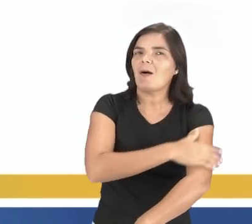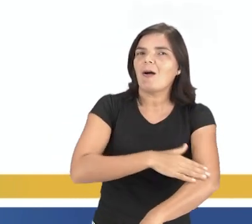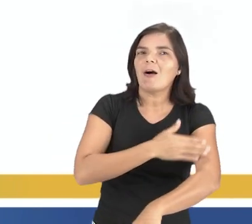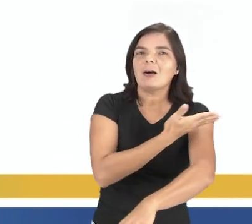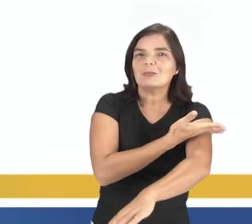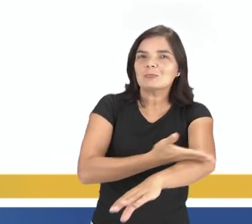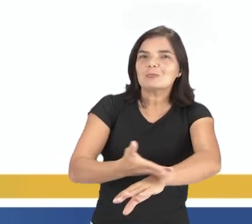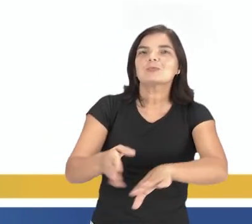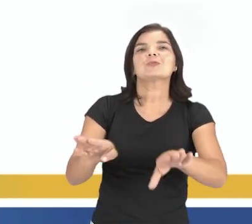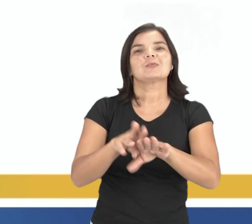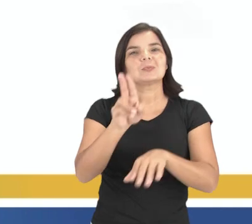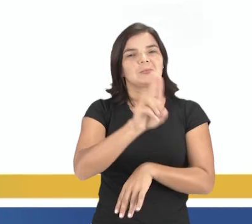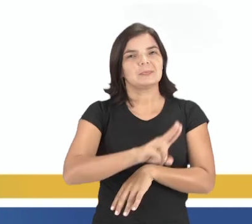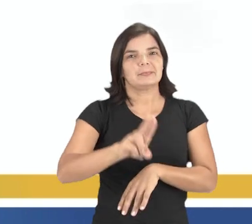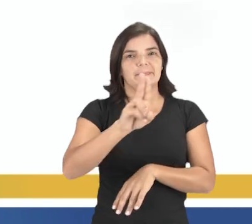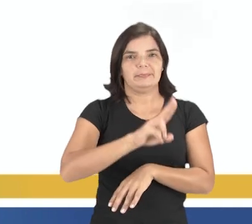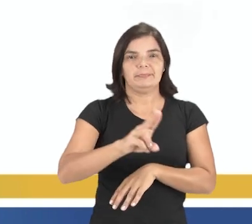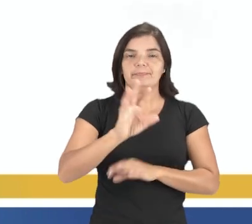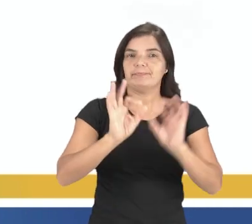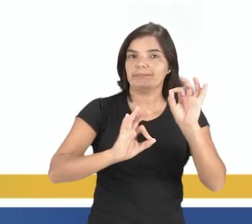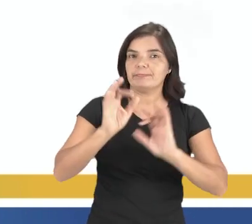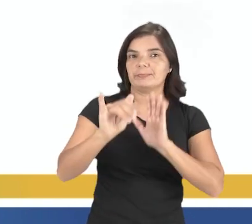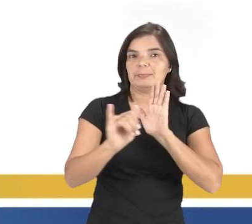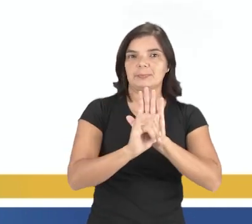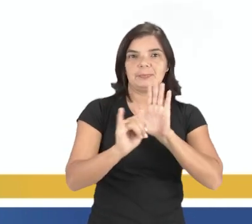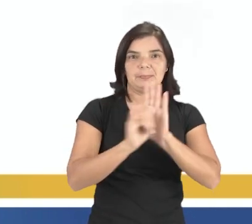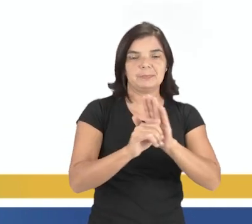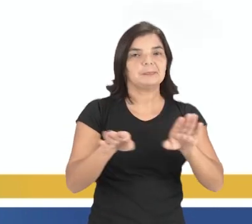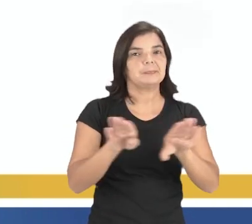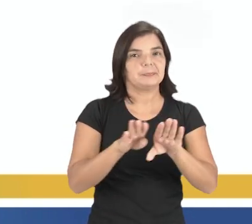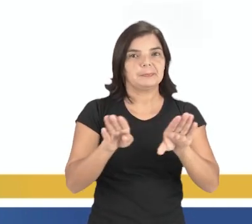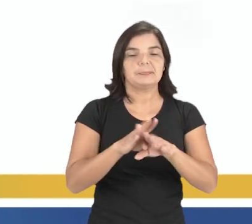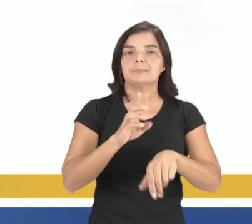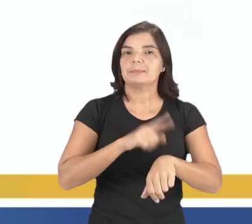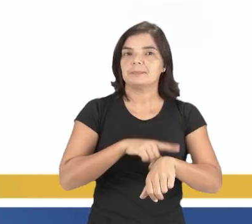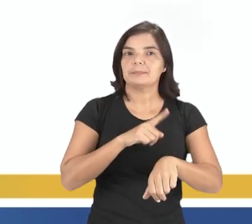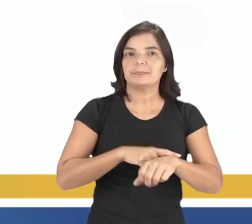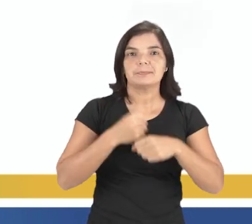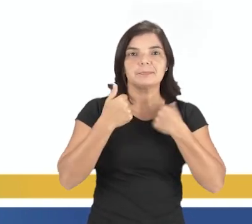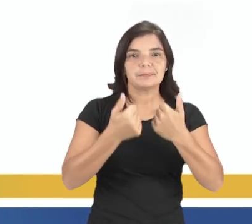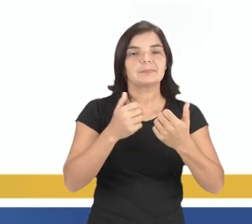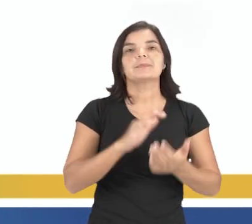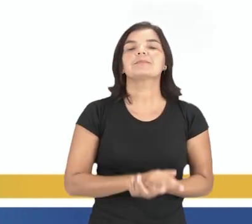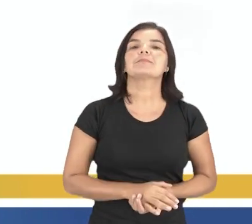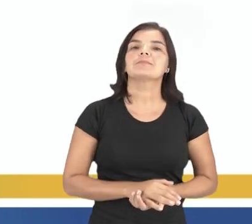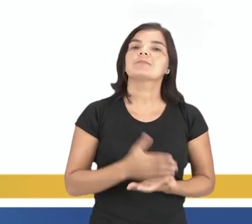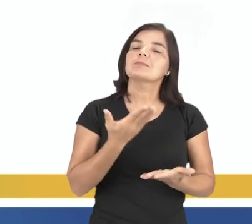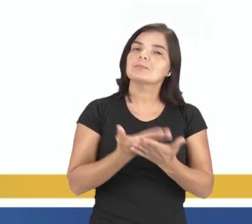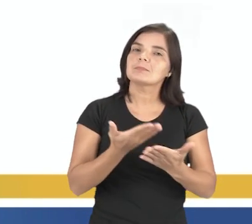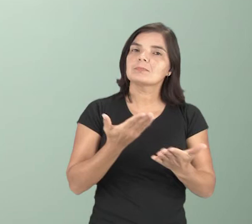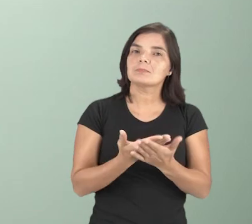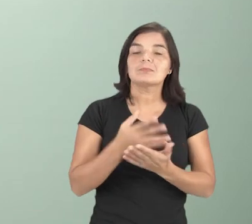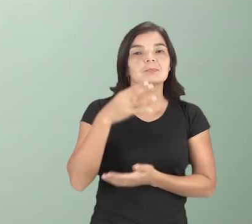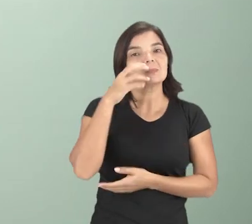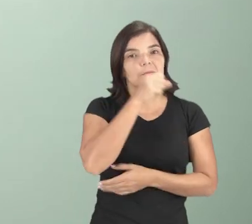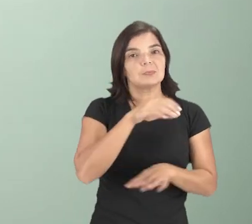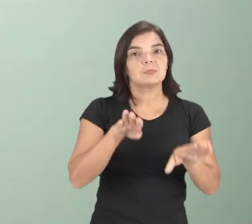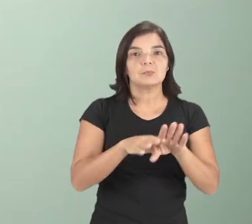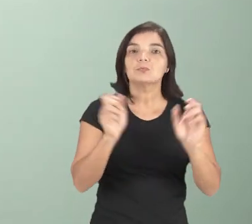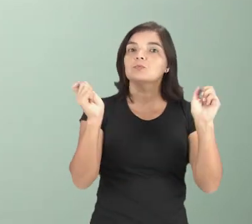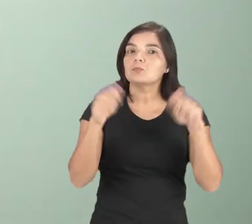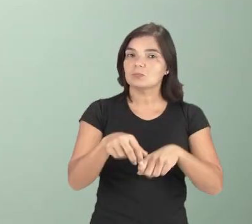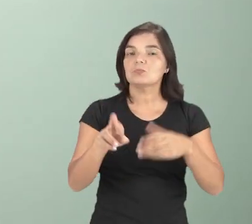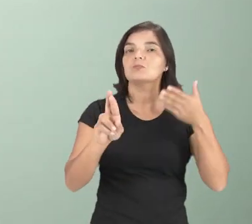a sua própria, para usar isso na sua construção identitária também desse momento. Tudo bem? Gente, a nossa aula de hoje é breve, tá? Vocês